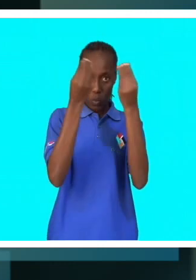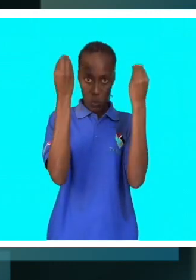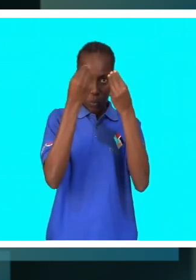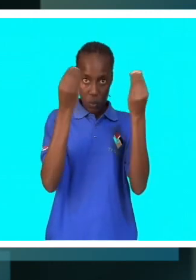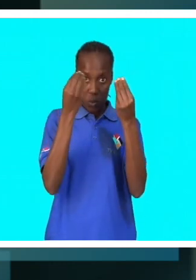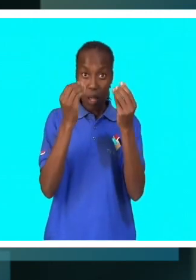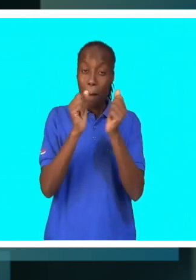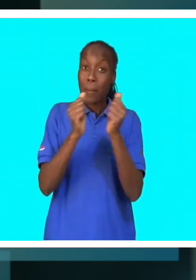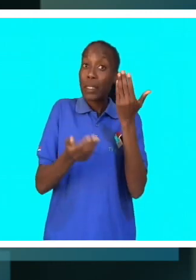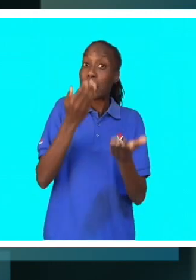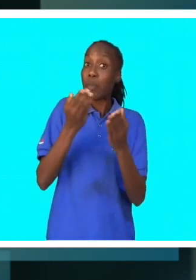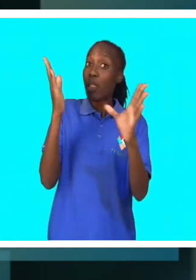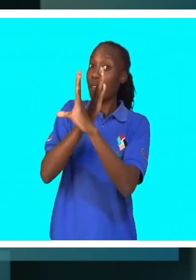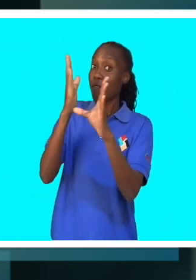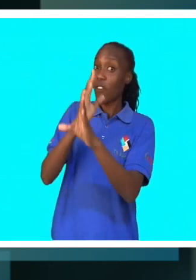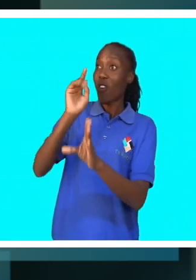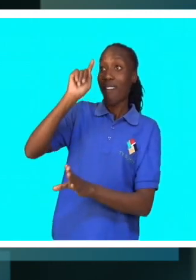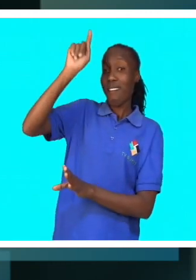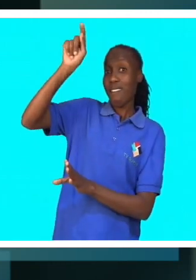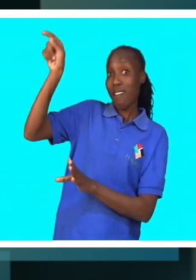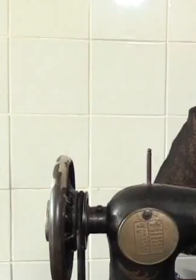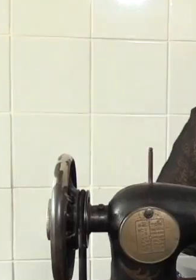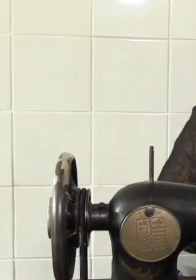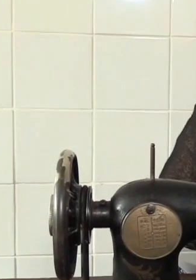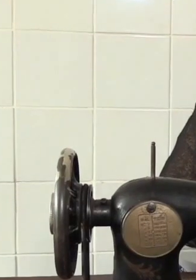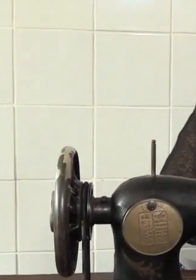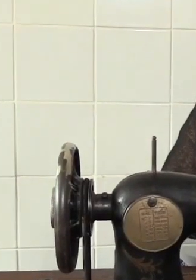o curso. Então vai depender de lá fora.